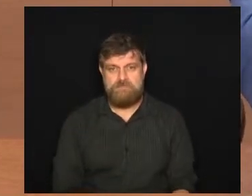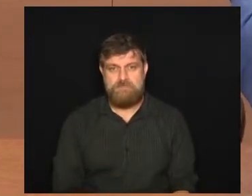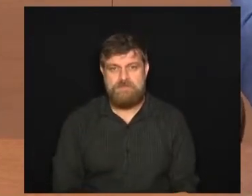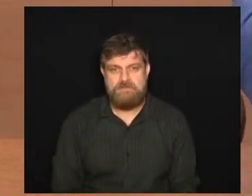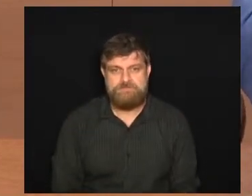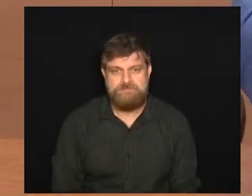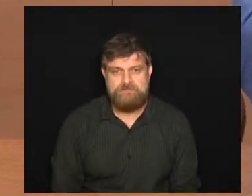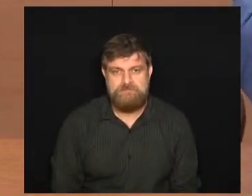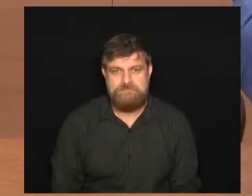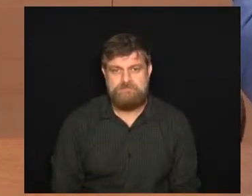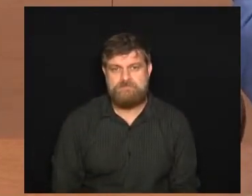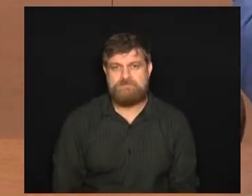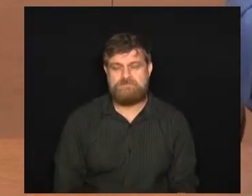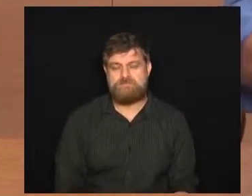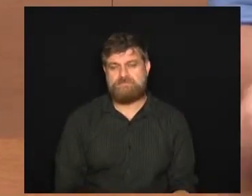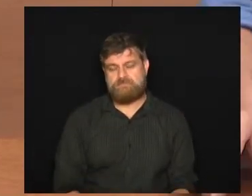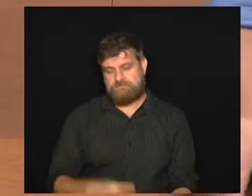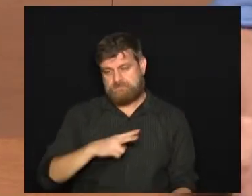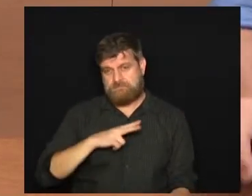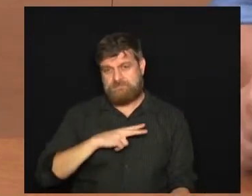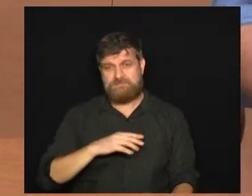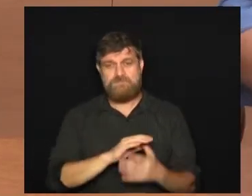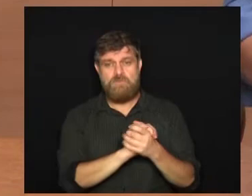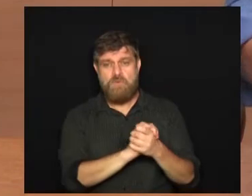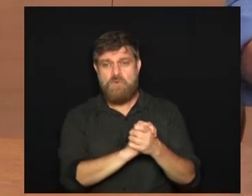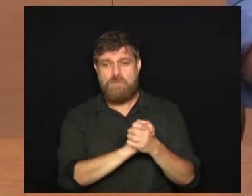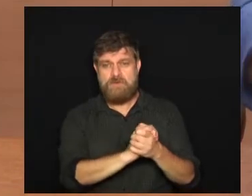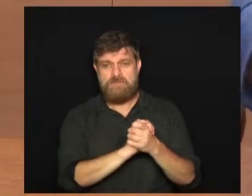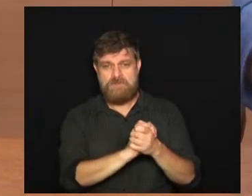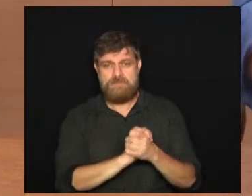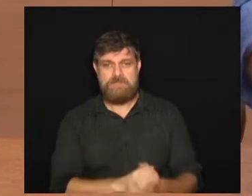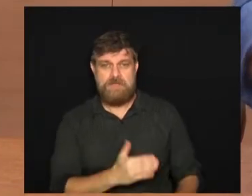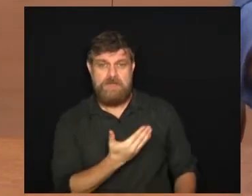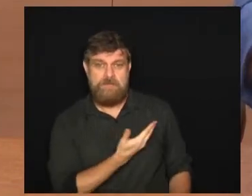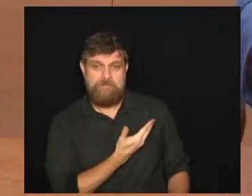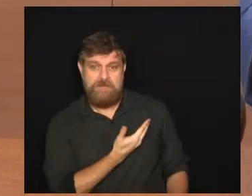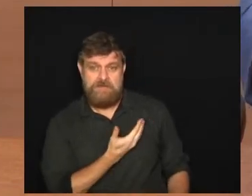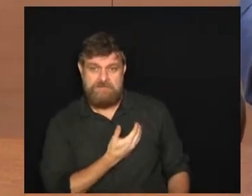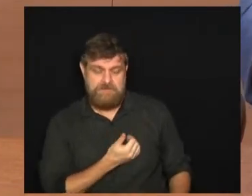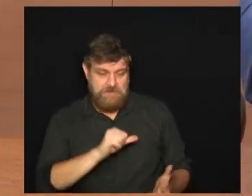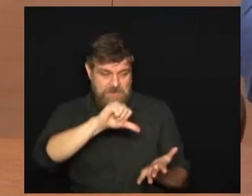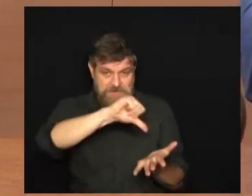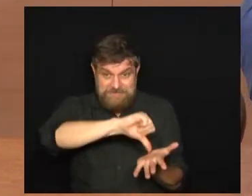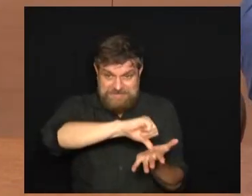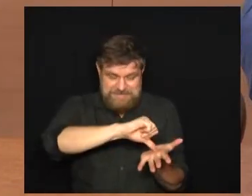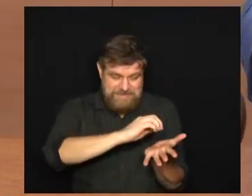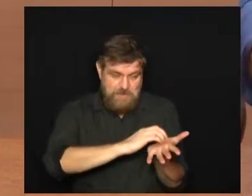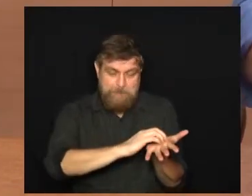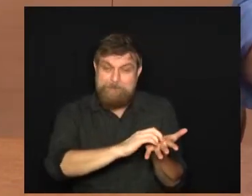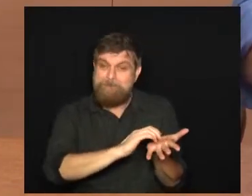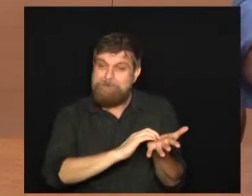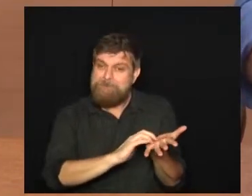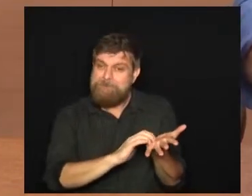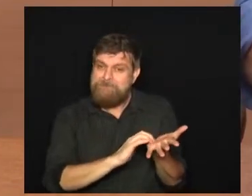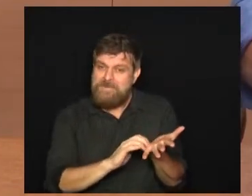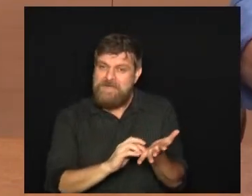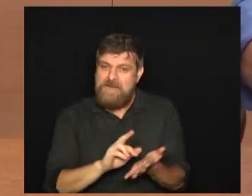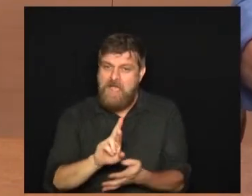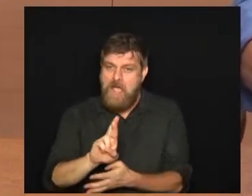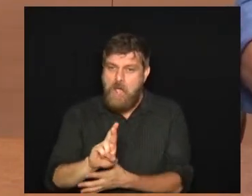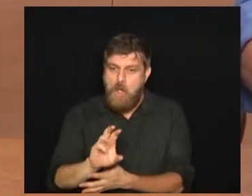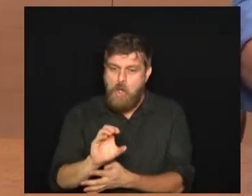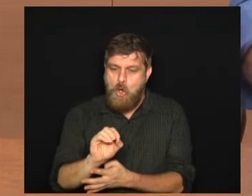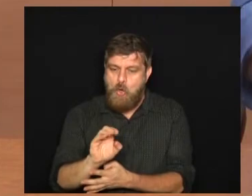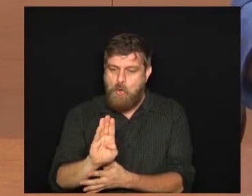geral. Eu queria, em particular, cumprimentar também os meus colegas do Centro Cultural Luiz Braille, que é o senhor Antônio